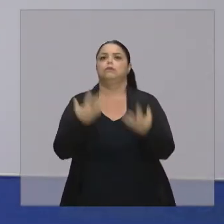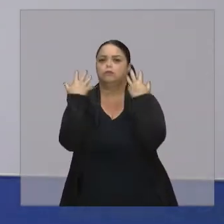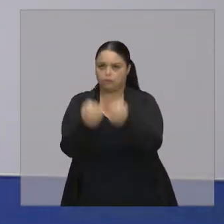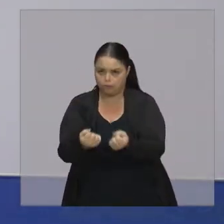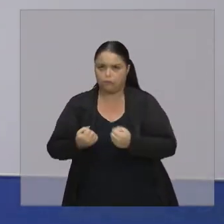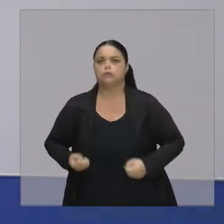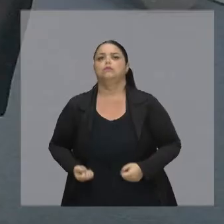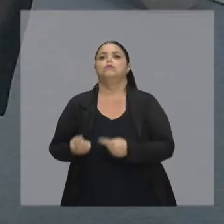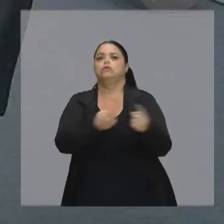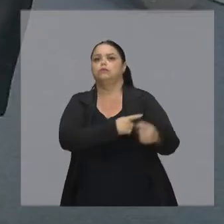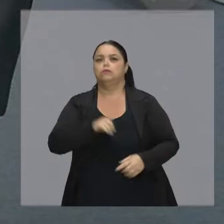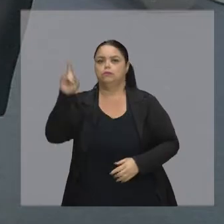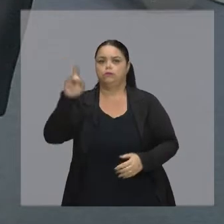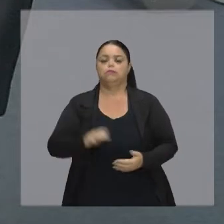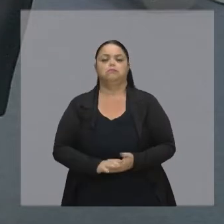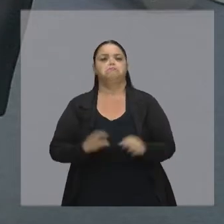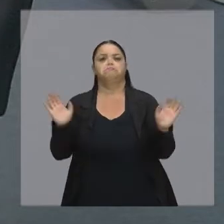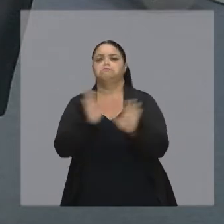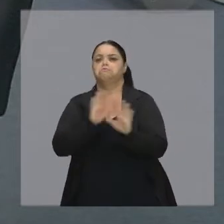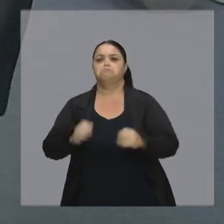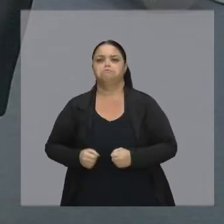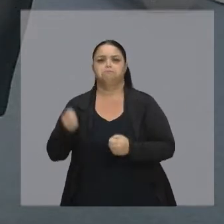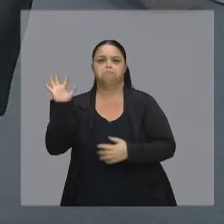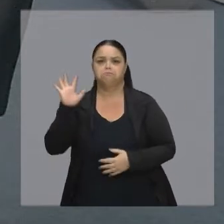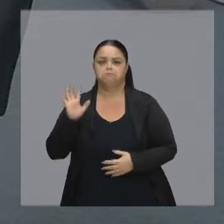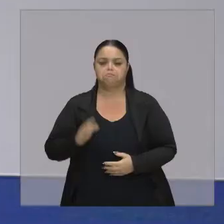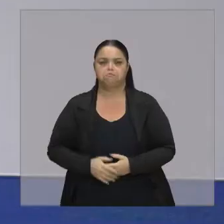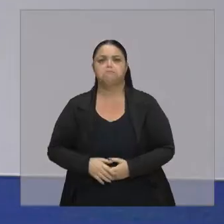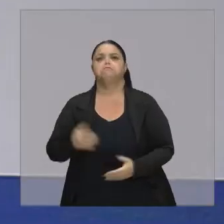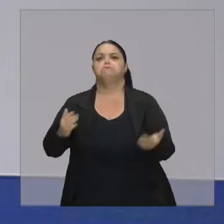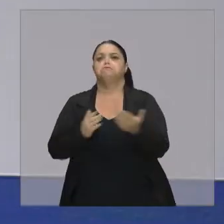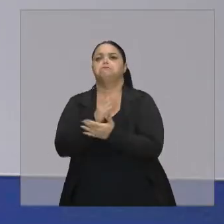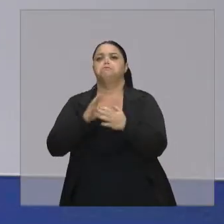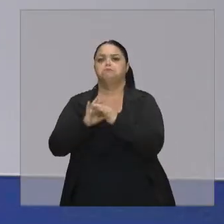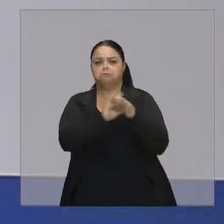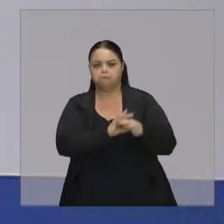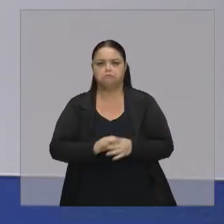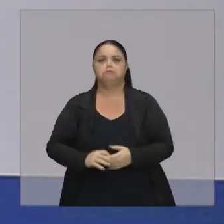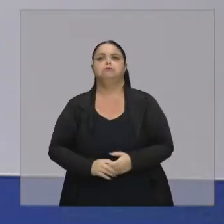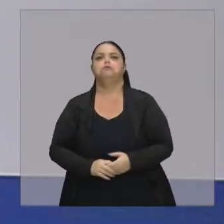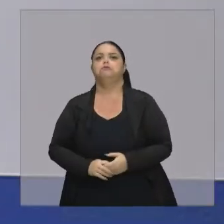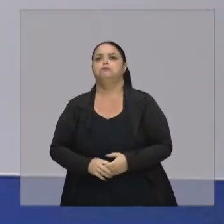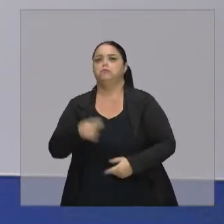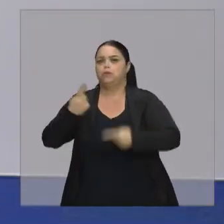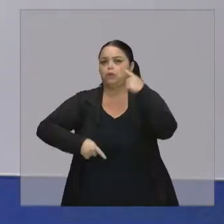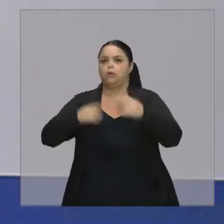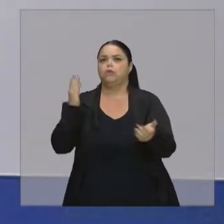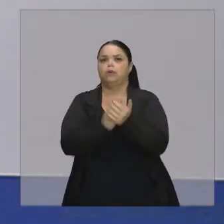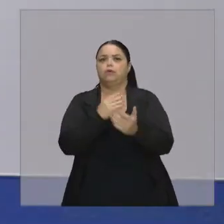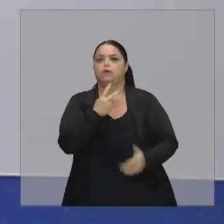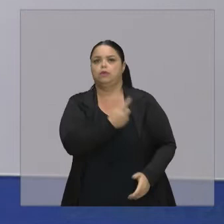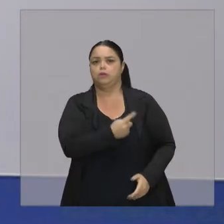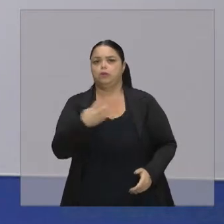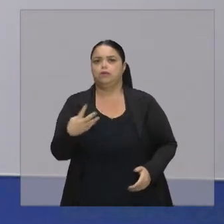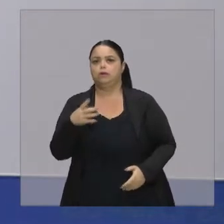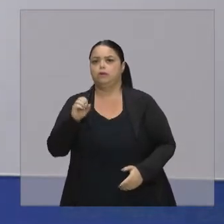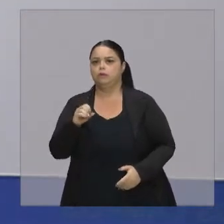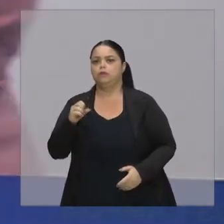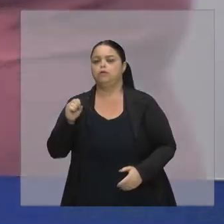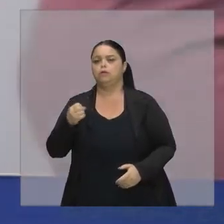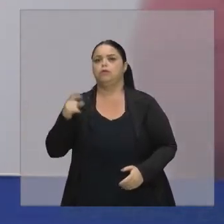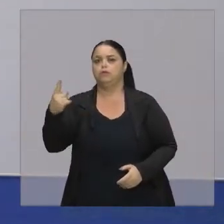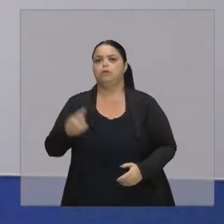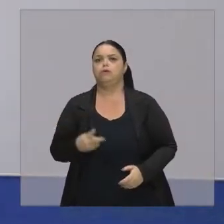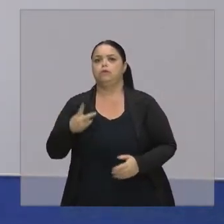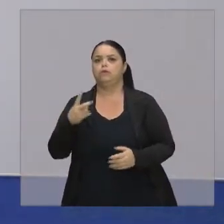permaneçam em comissão. Os contrários se manifestem. Nenhuma manifestação contrária. Processo aprovado por unanimidade. Em discussão, o processo